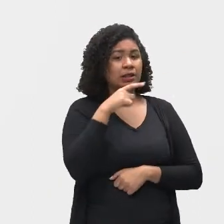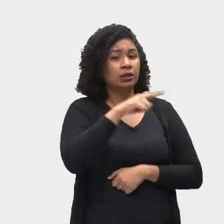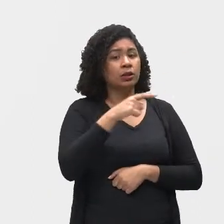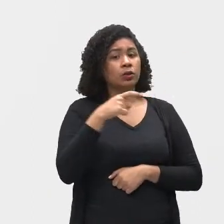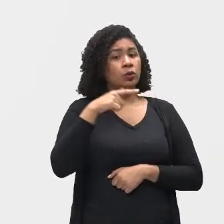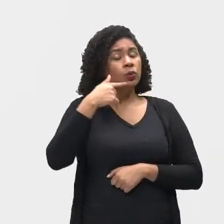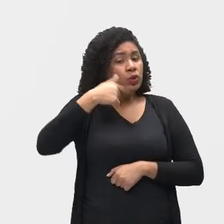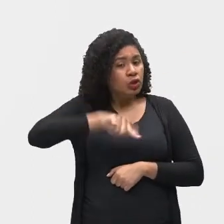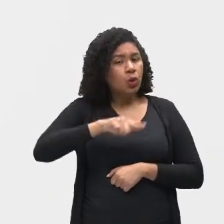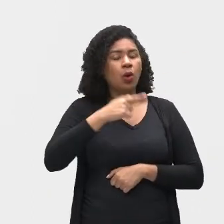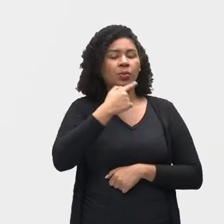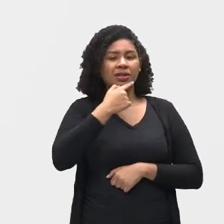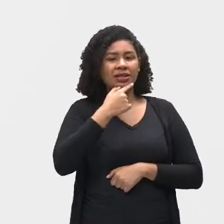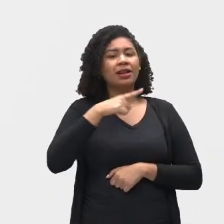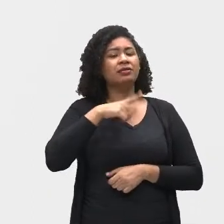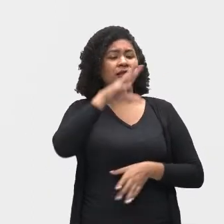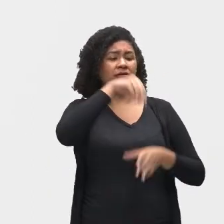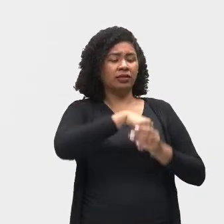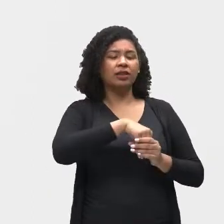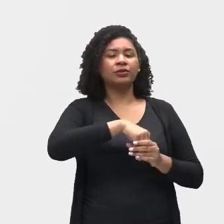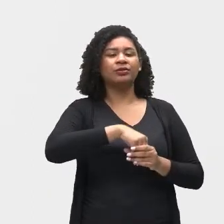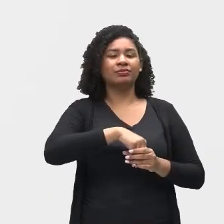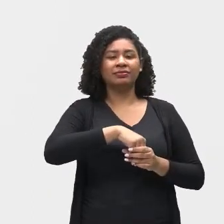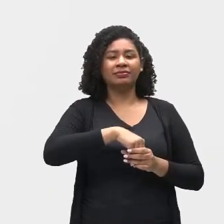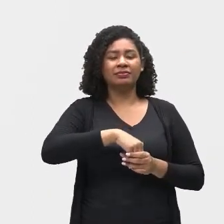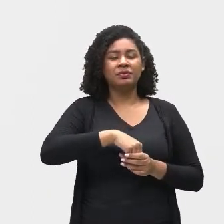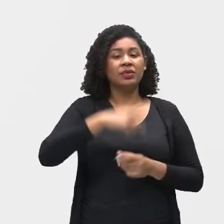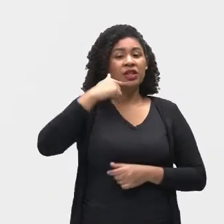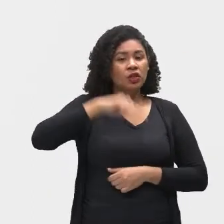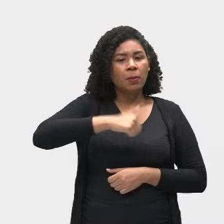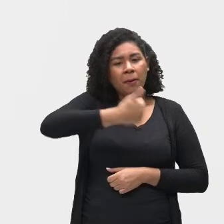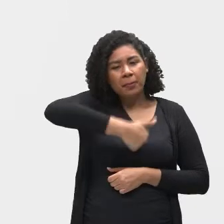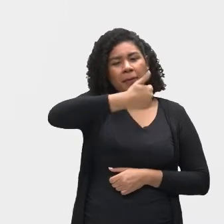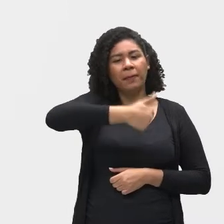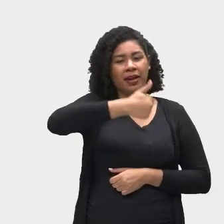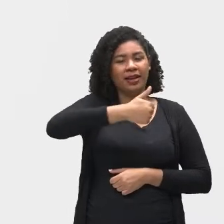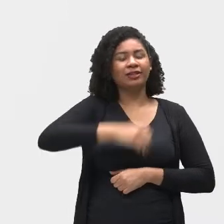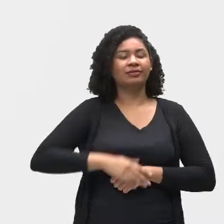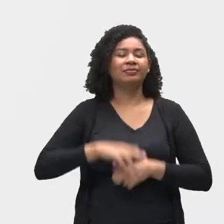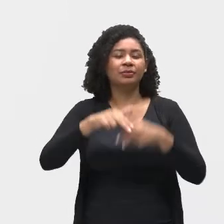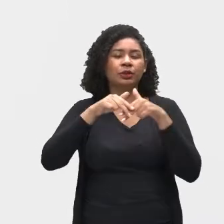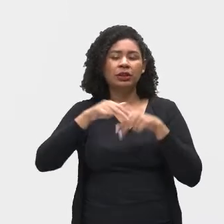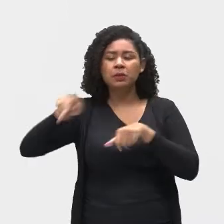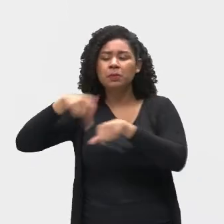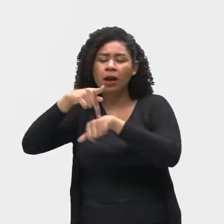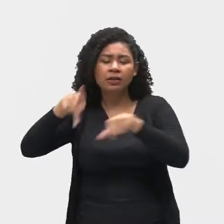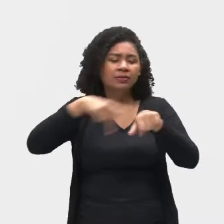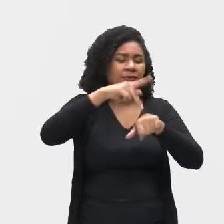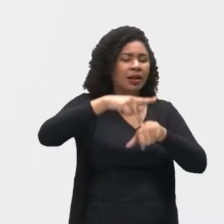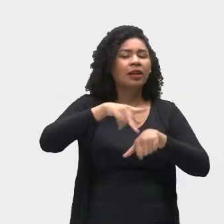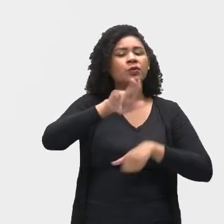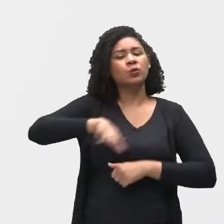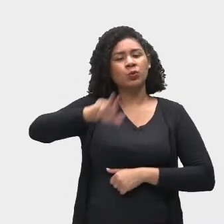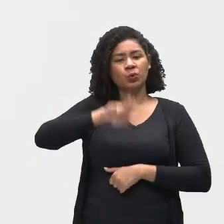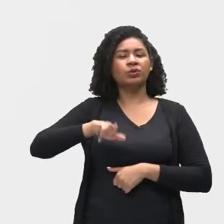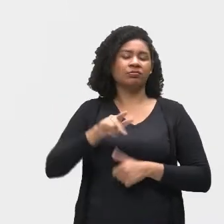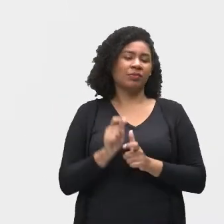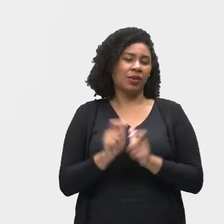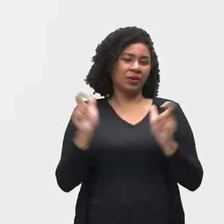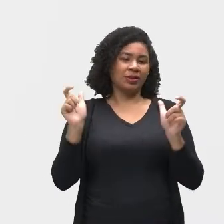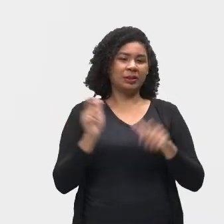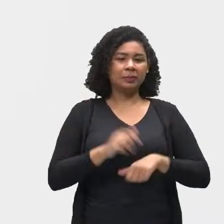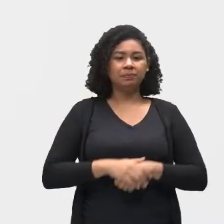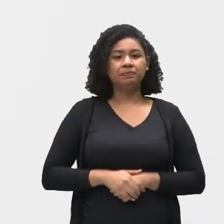ela está presente em muitos países, tanto como a língua oficial, como a segunda língua, né? Ela